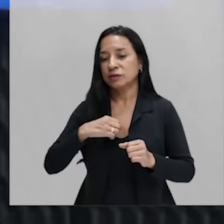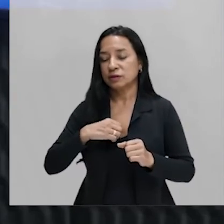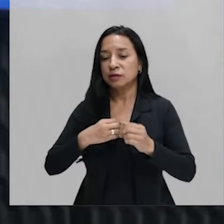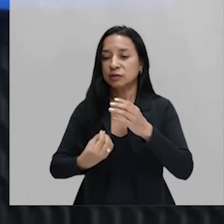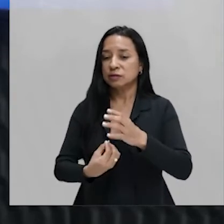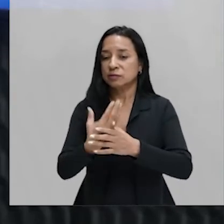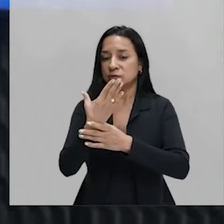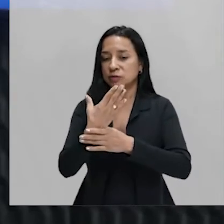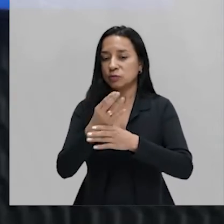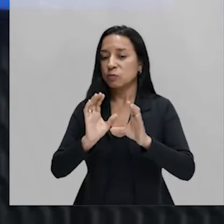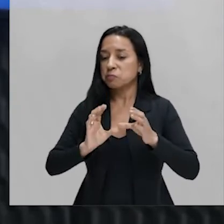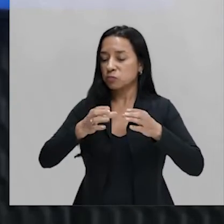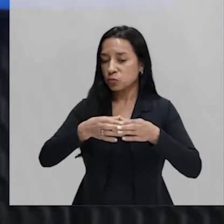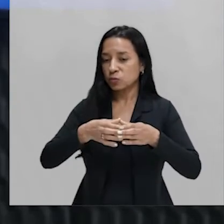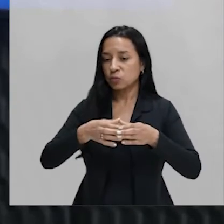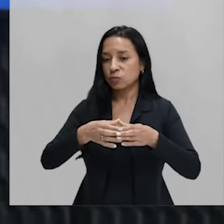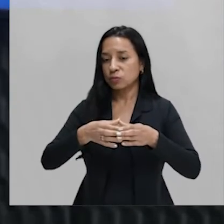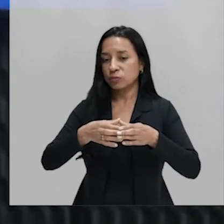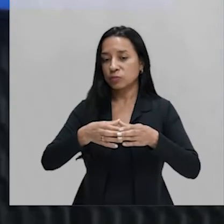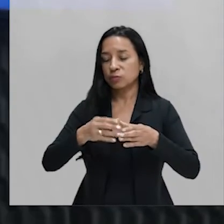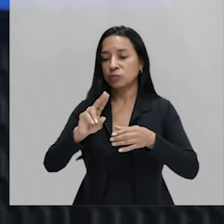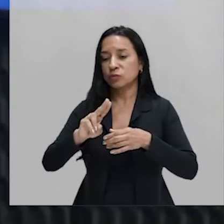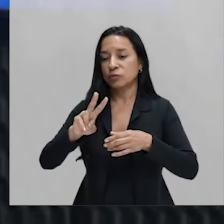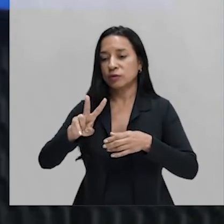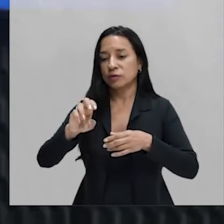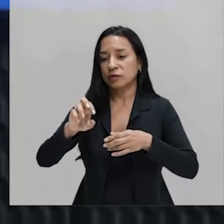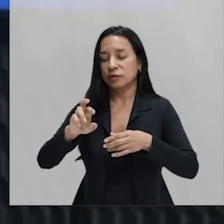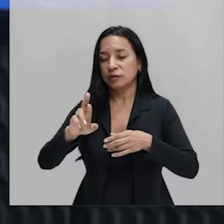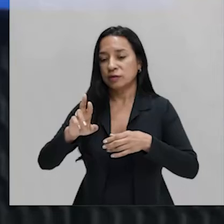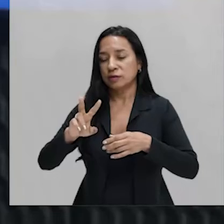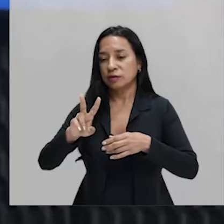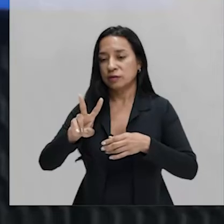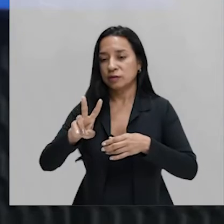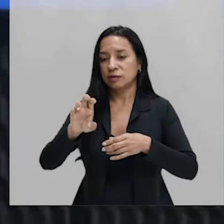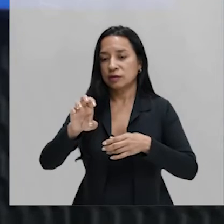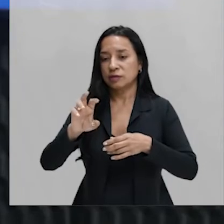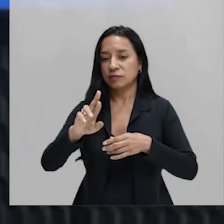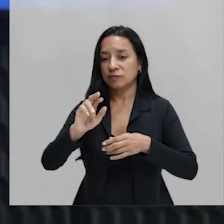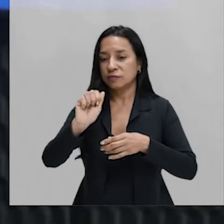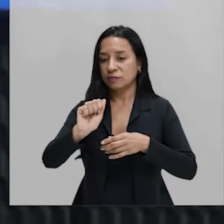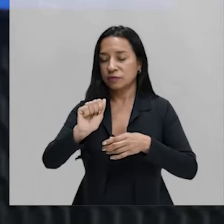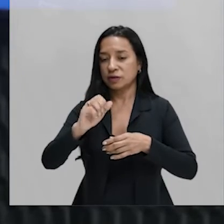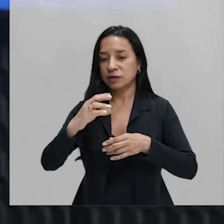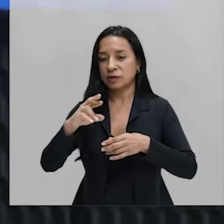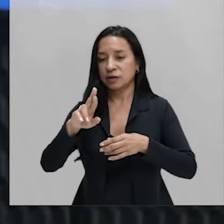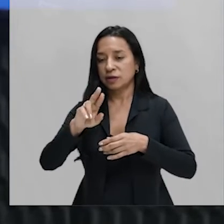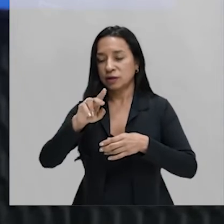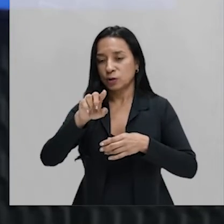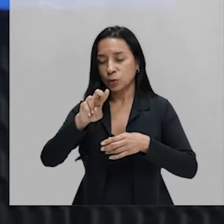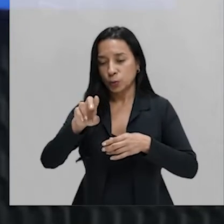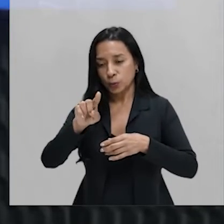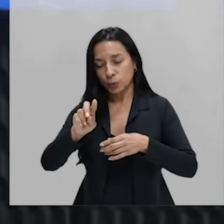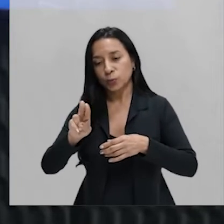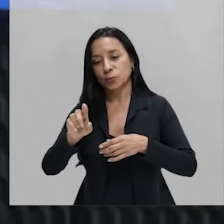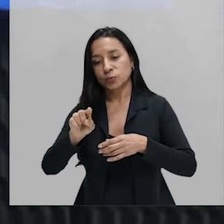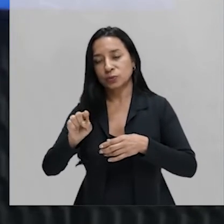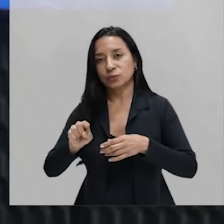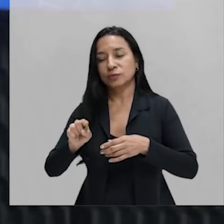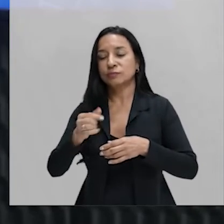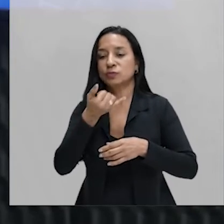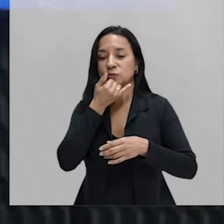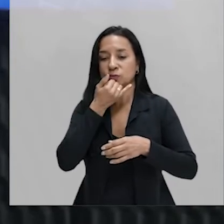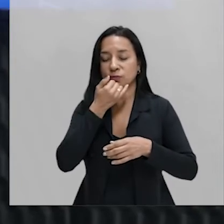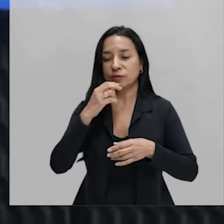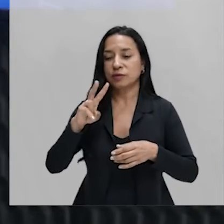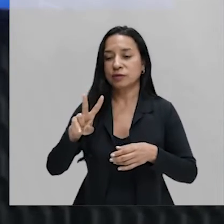Vera Cruz, e durante os anos 50 e 60 eles mandaram no entretenimento da cidade de